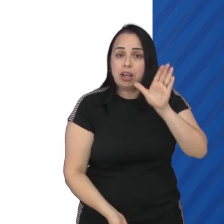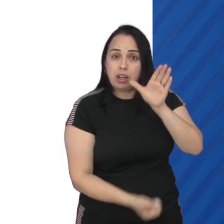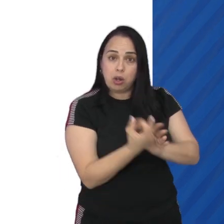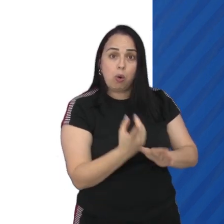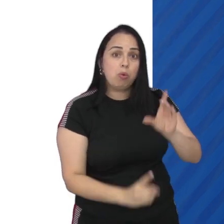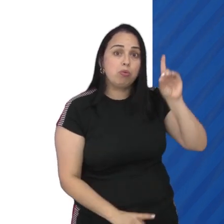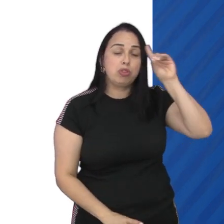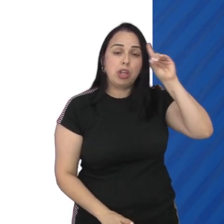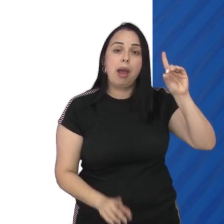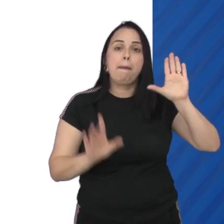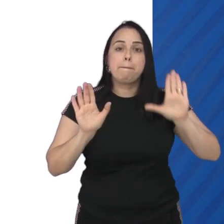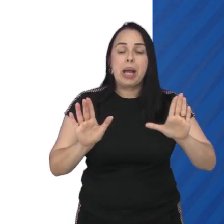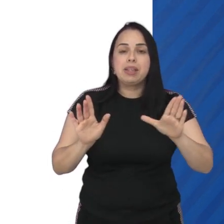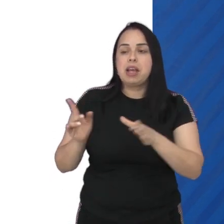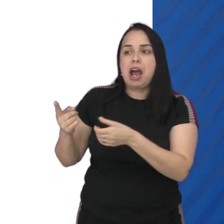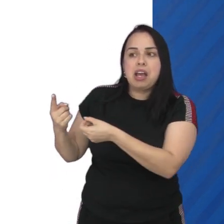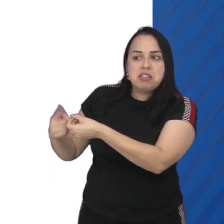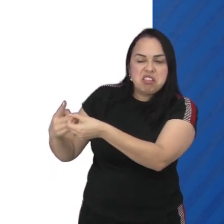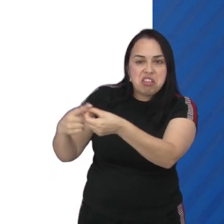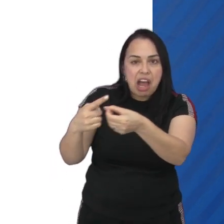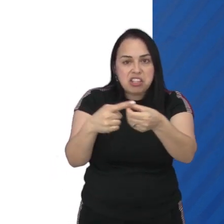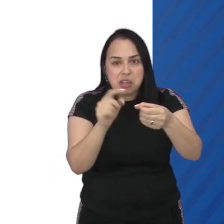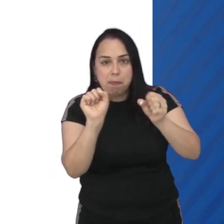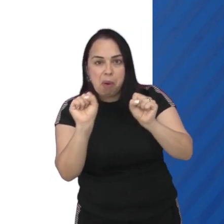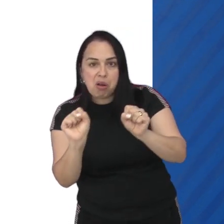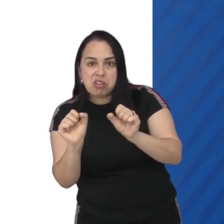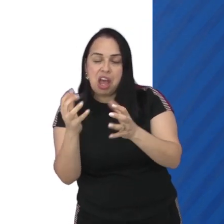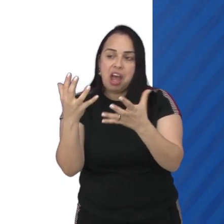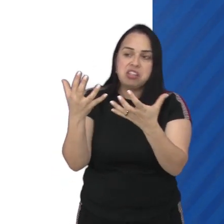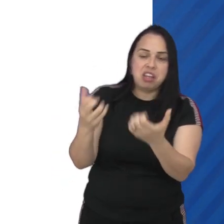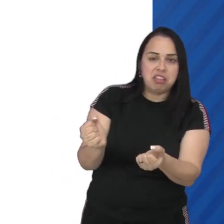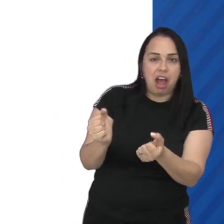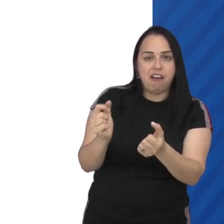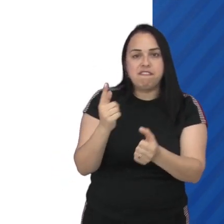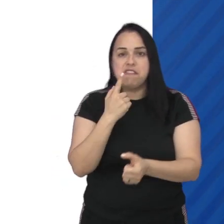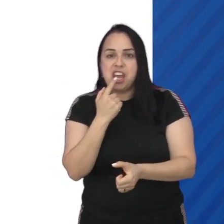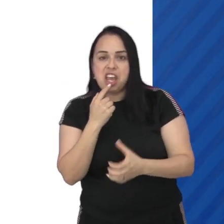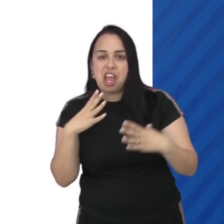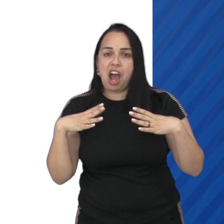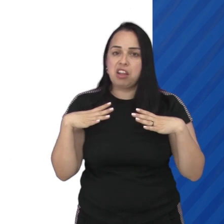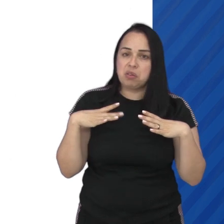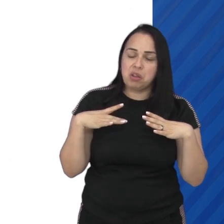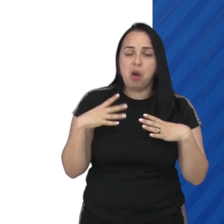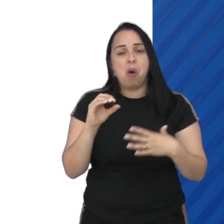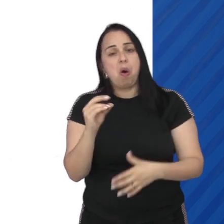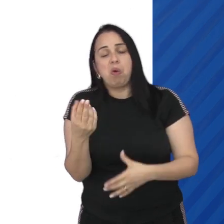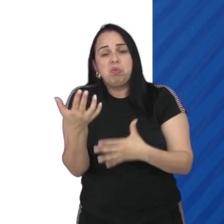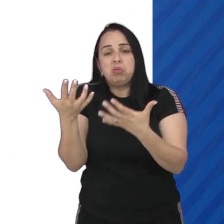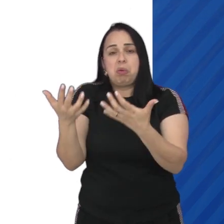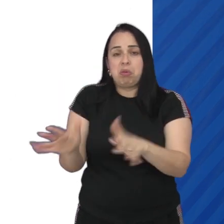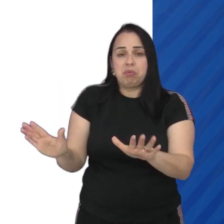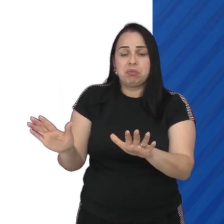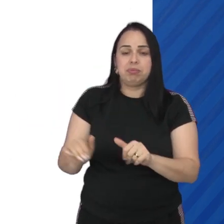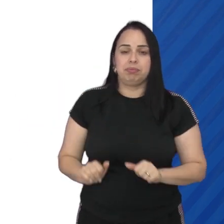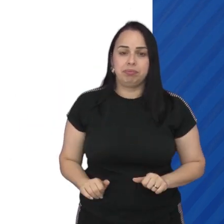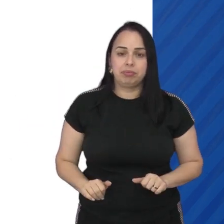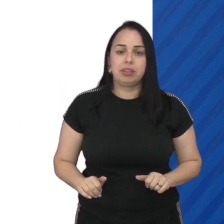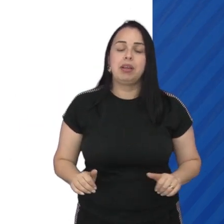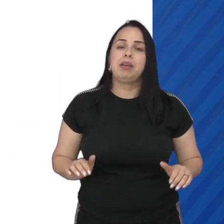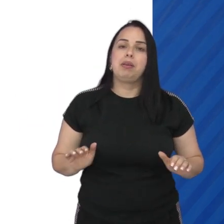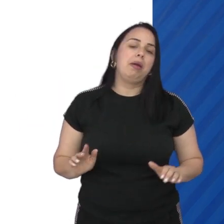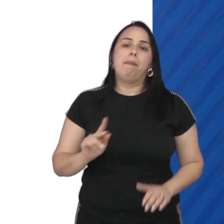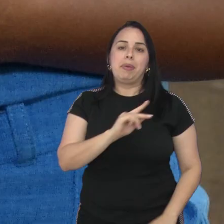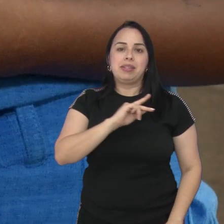havia criado a data, mas cidades e estados poderiam ou não reconhecer o Dia da Consciência Negra como